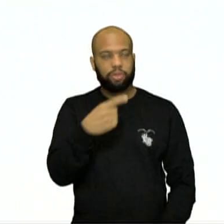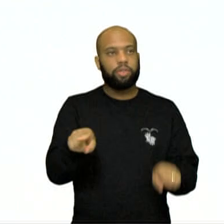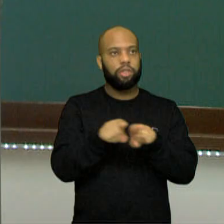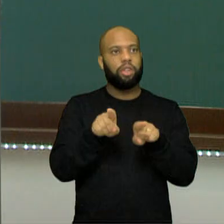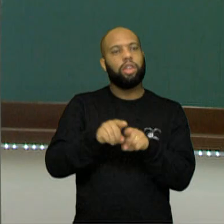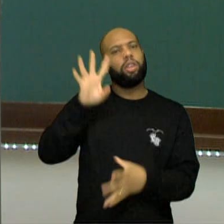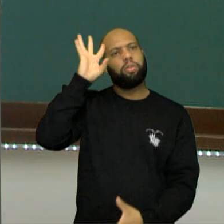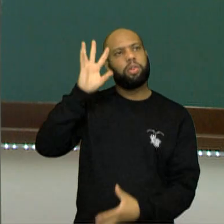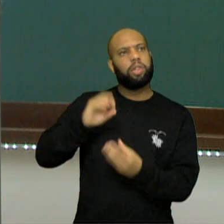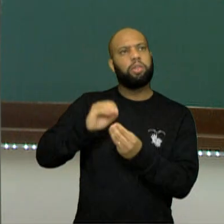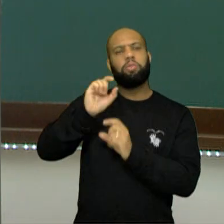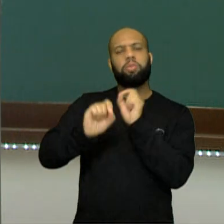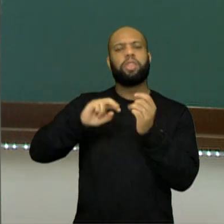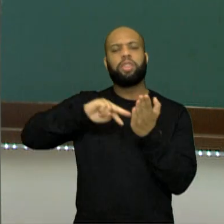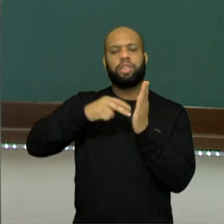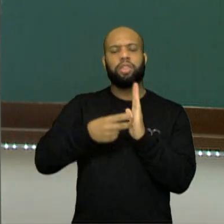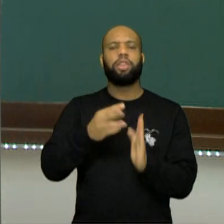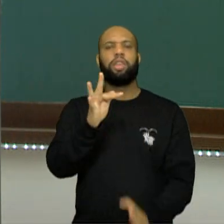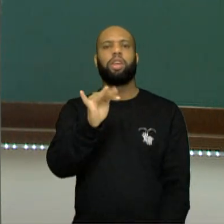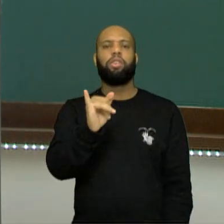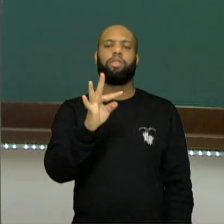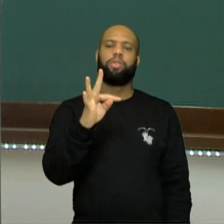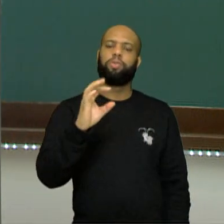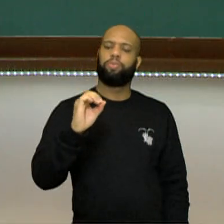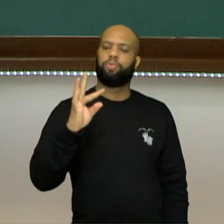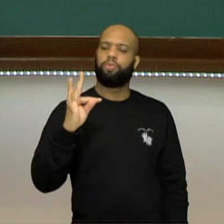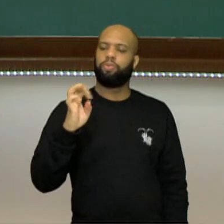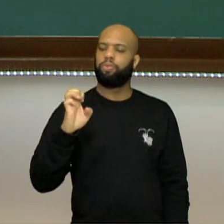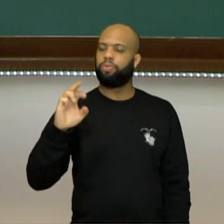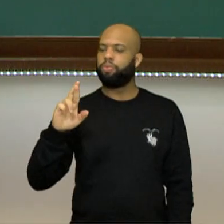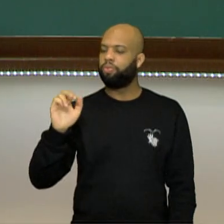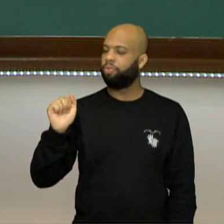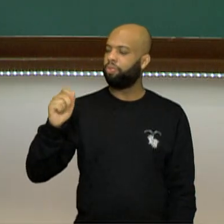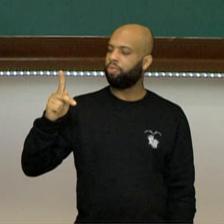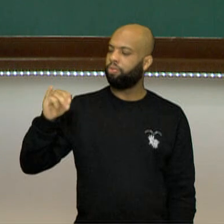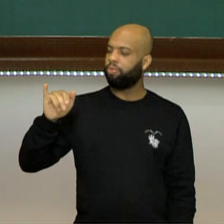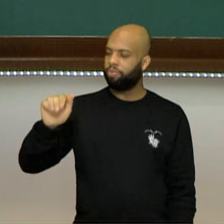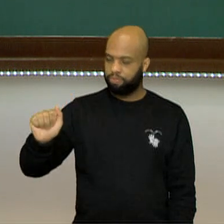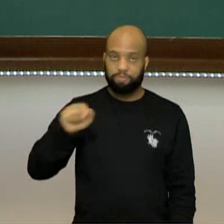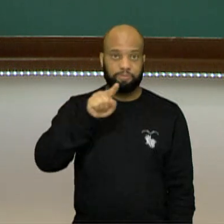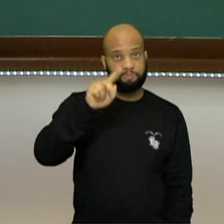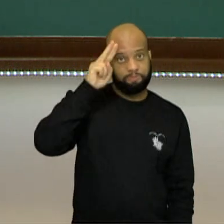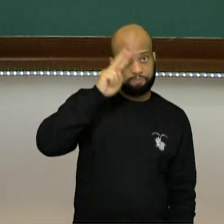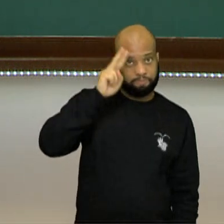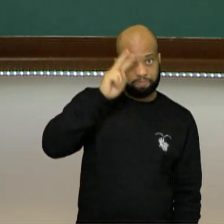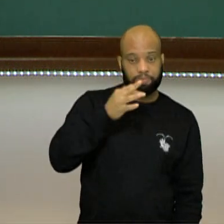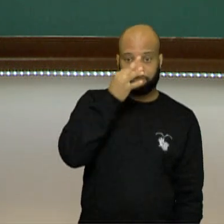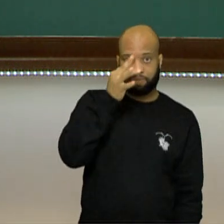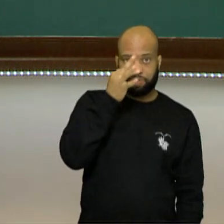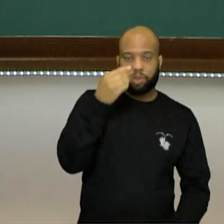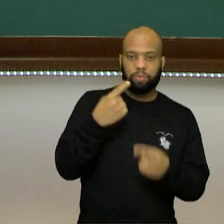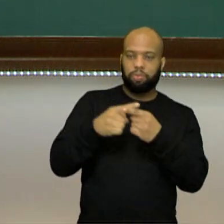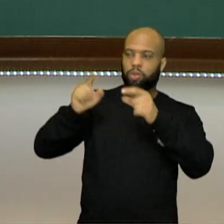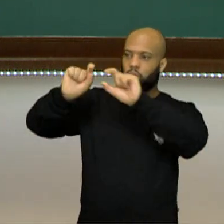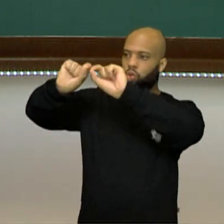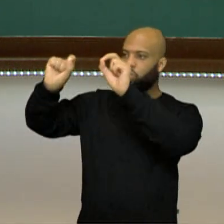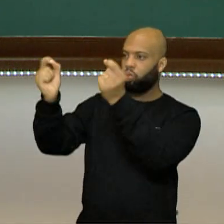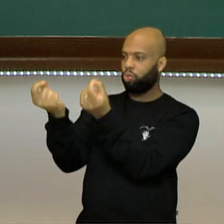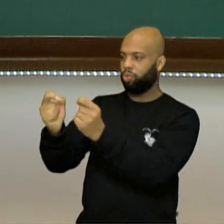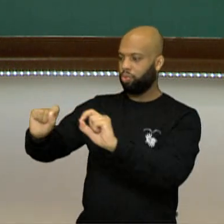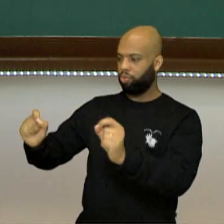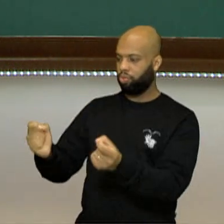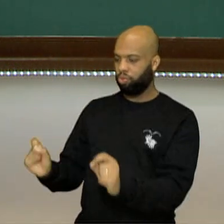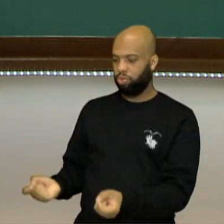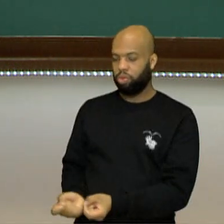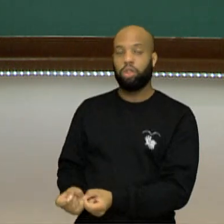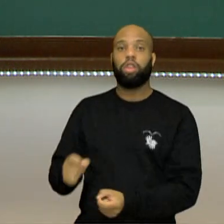fitoterapia. Você se lembra que as plantas, por serem organismos pluricelulares,